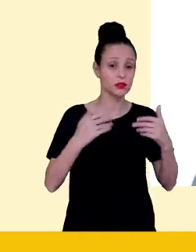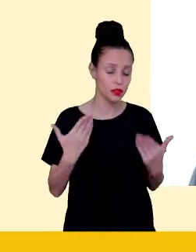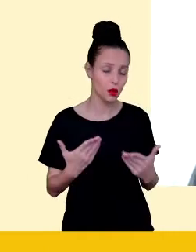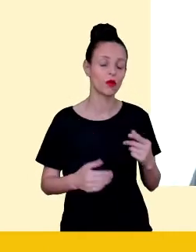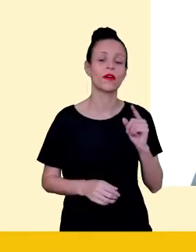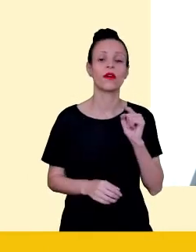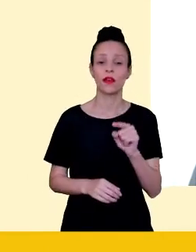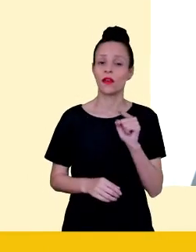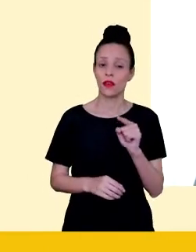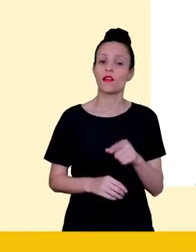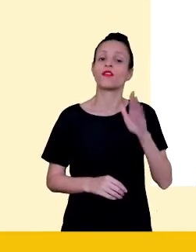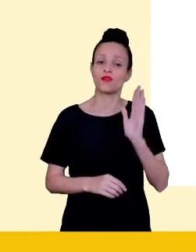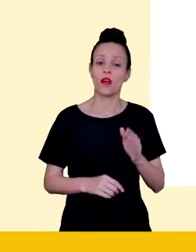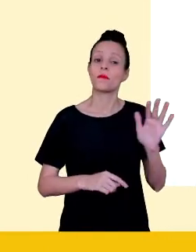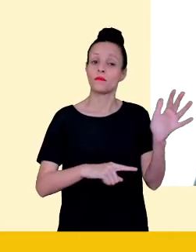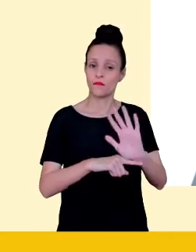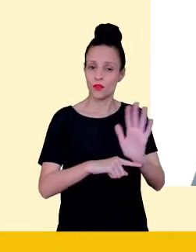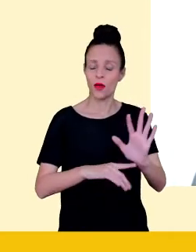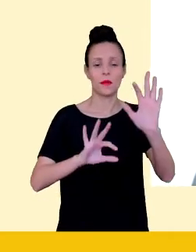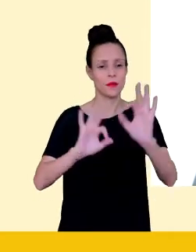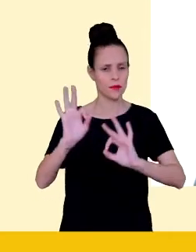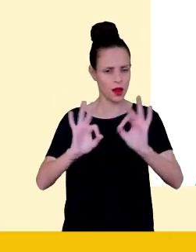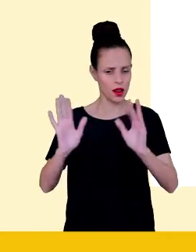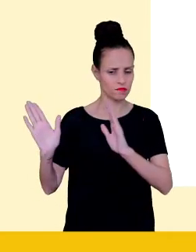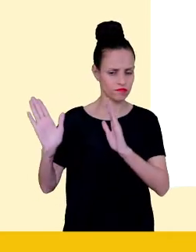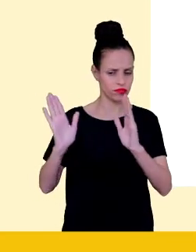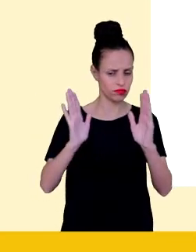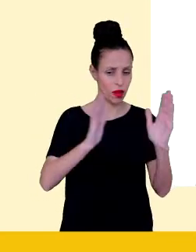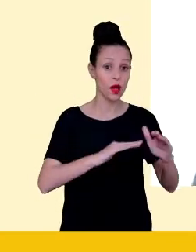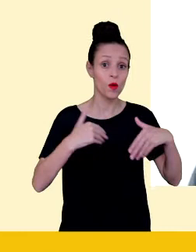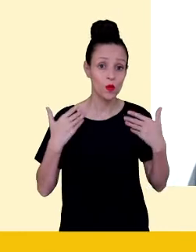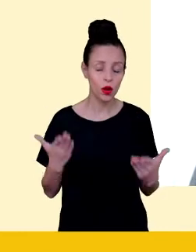então, assim, ele já estava sendo preparado para quando chegasse